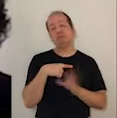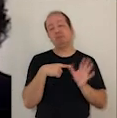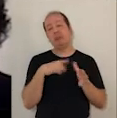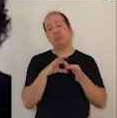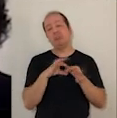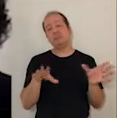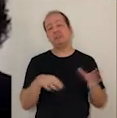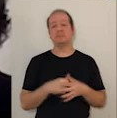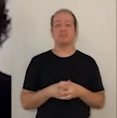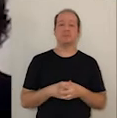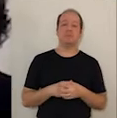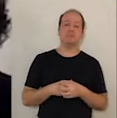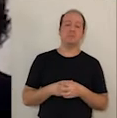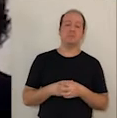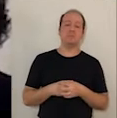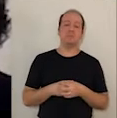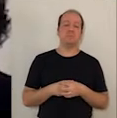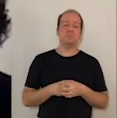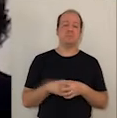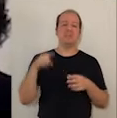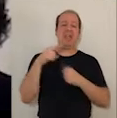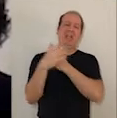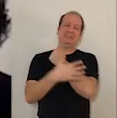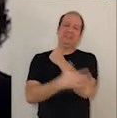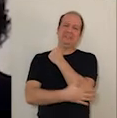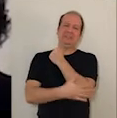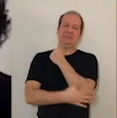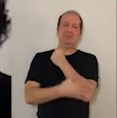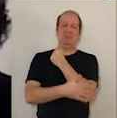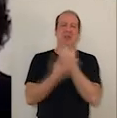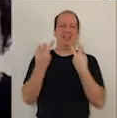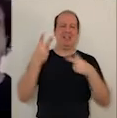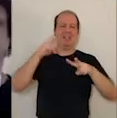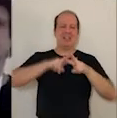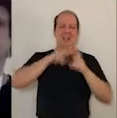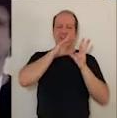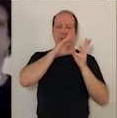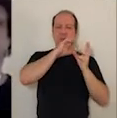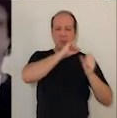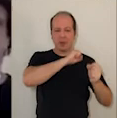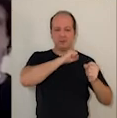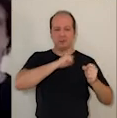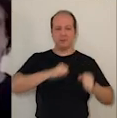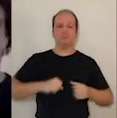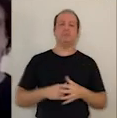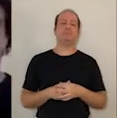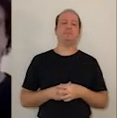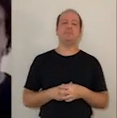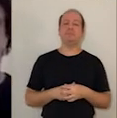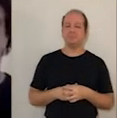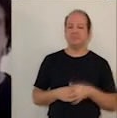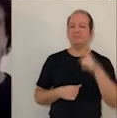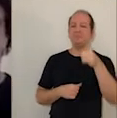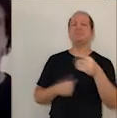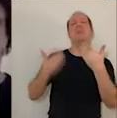Deus, é tão ciumento... que até me tranca dentro do quarto. Eis aí a prova